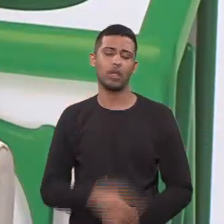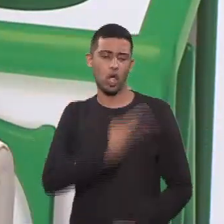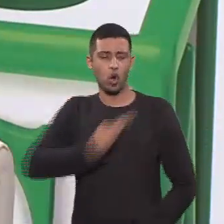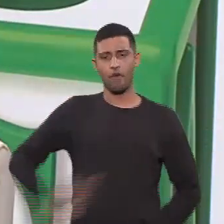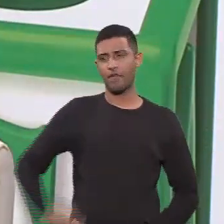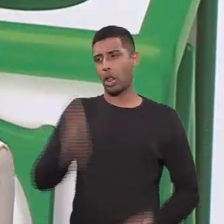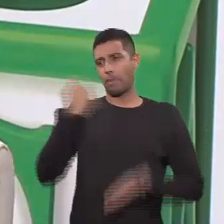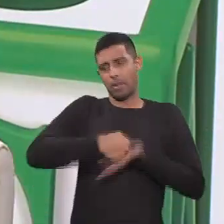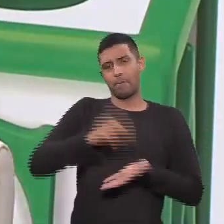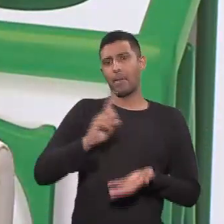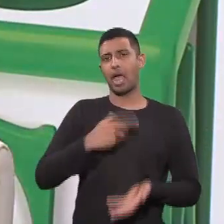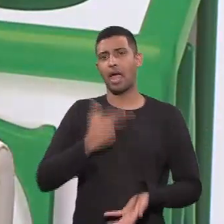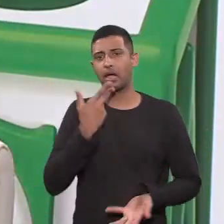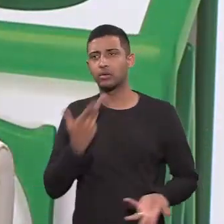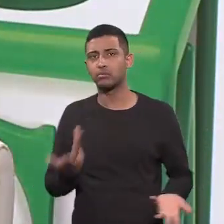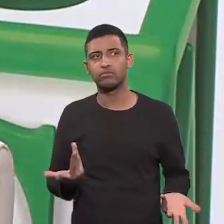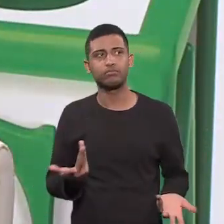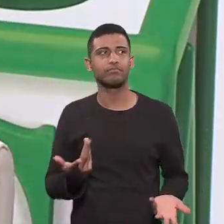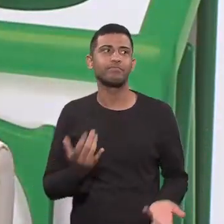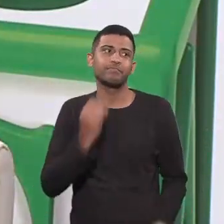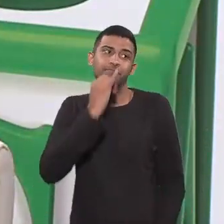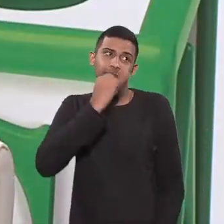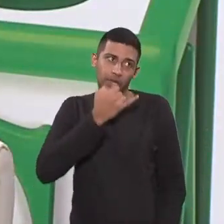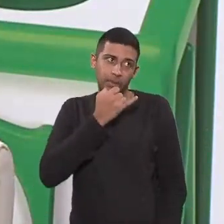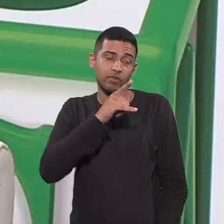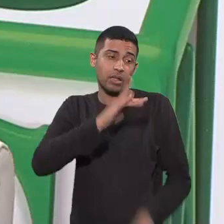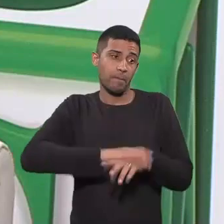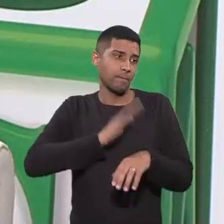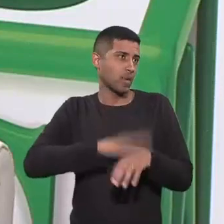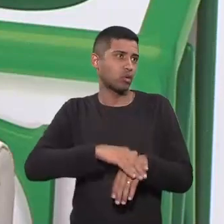do governo a formação. Infelizmente, a gente tem que